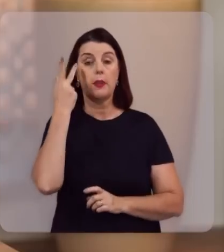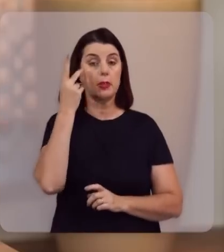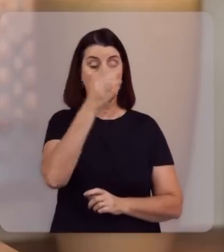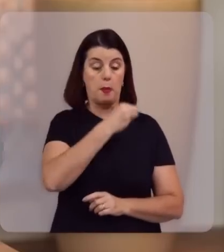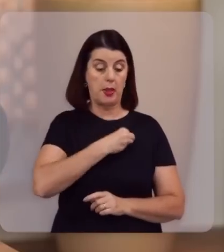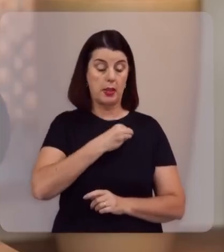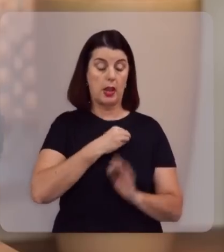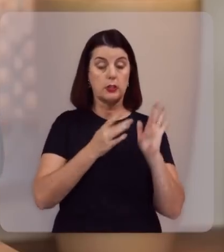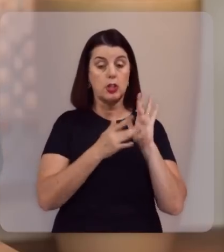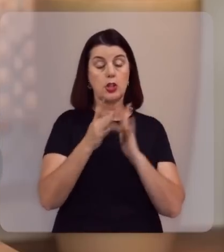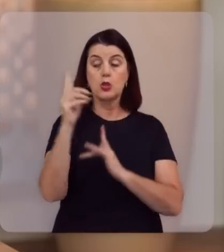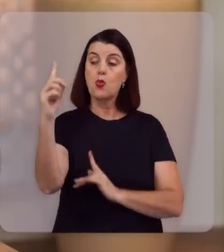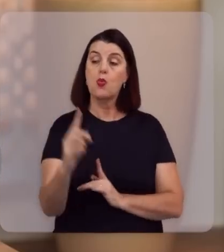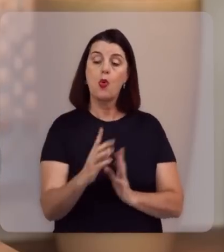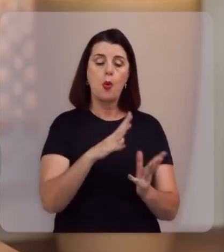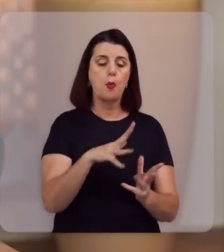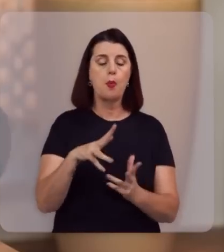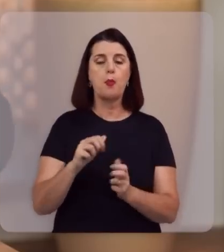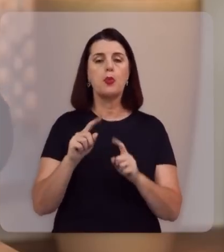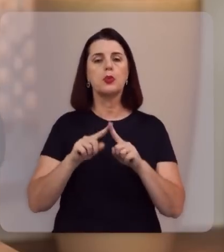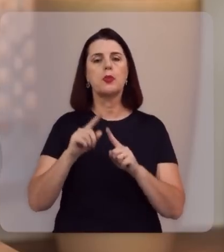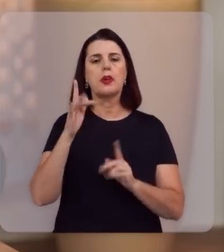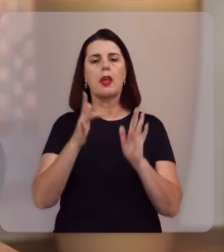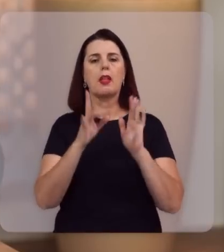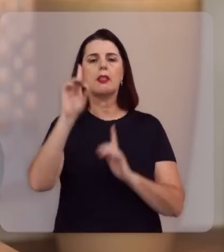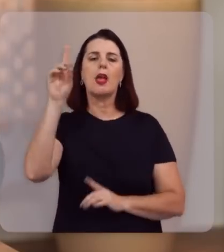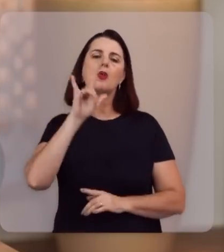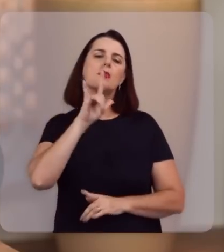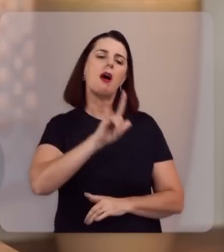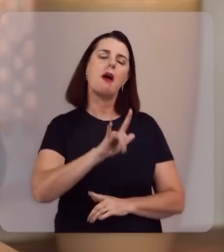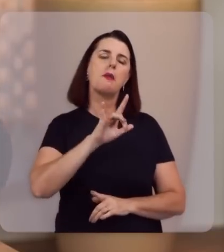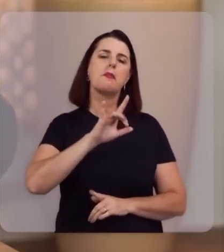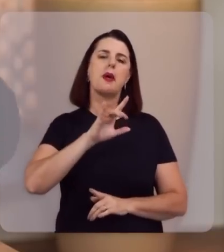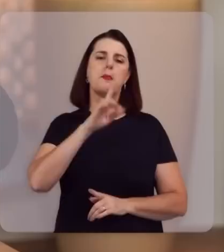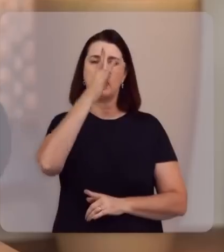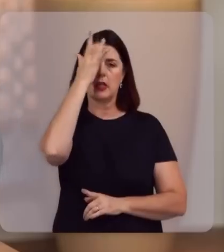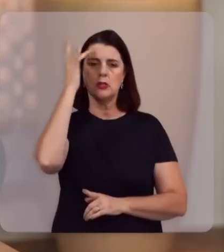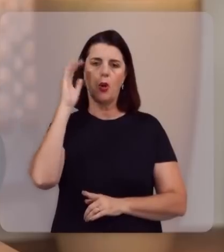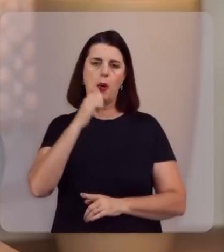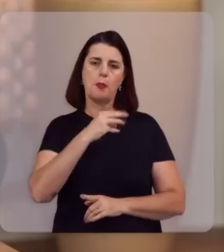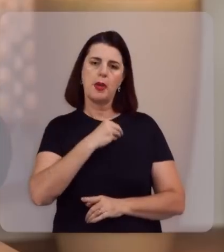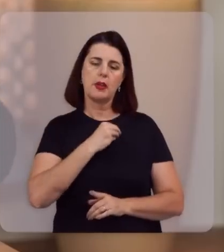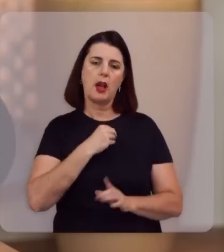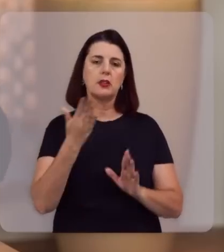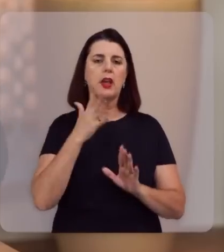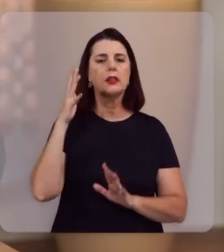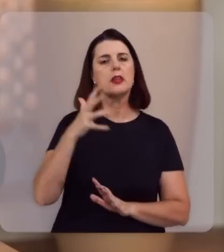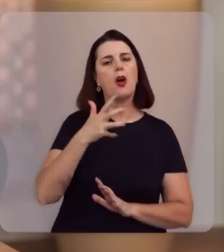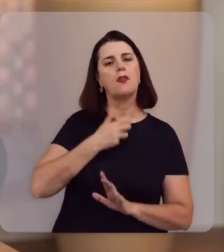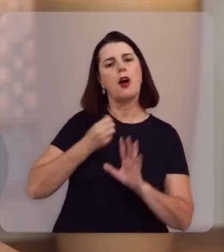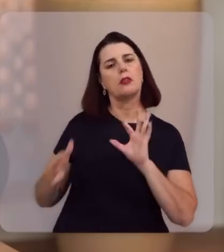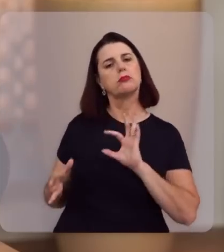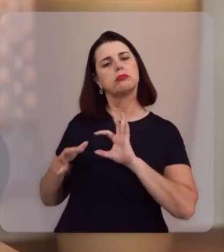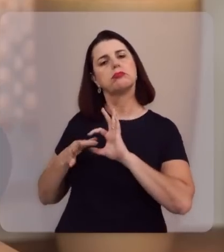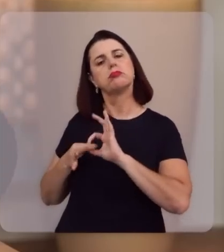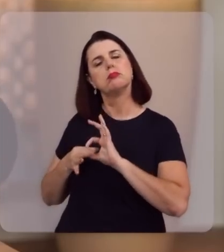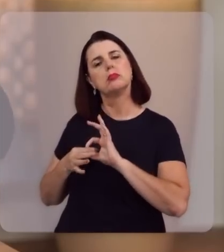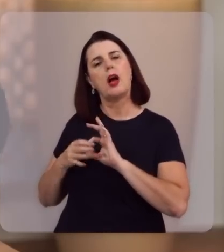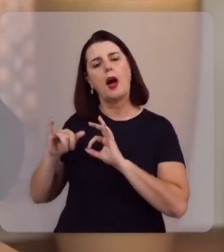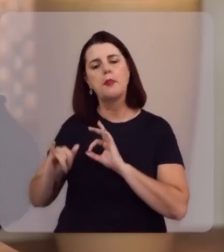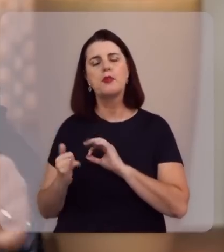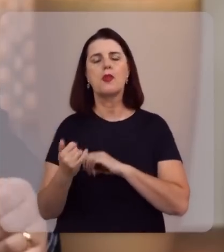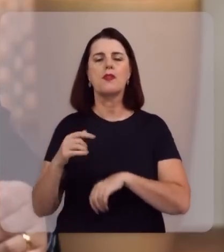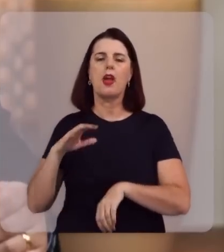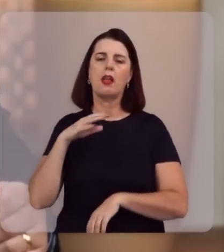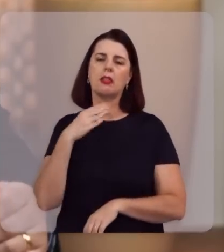para os pecadores que Cristo veio ao mundo porque Deus ama o pecador e quer salvá-lo e quer reconciliá-lo com Ele.